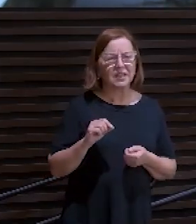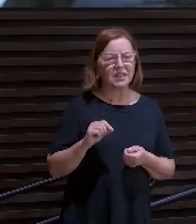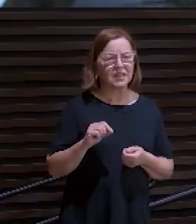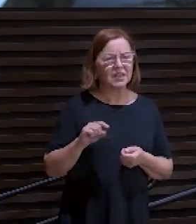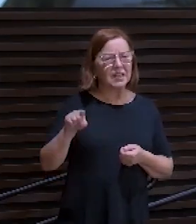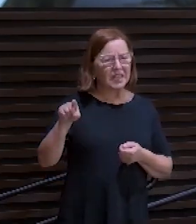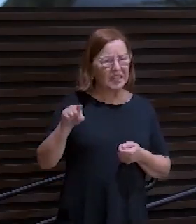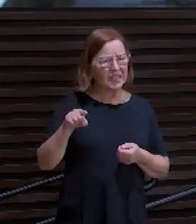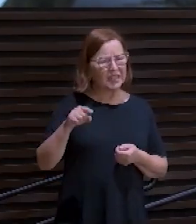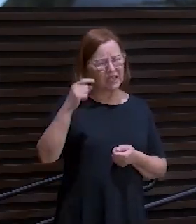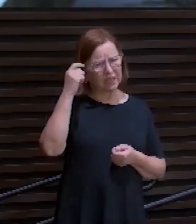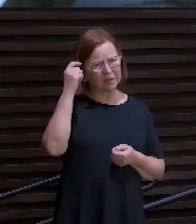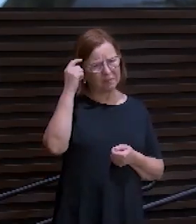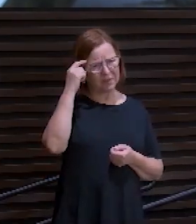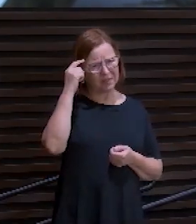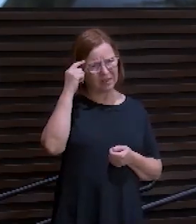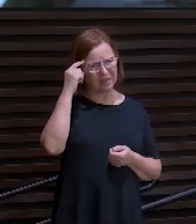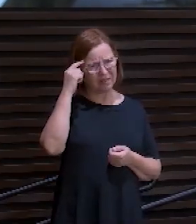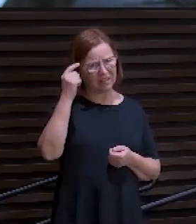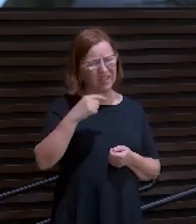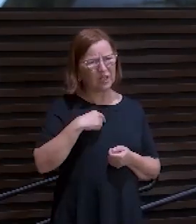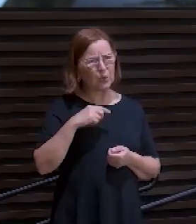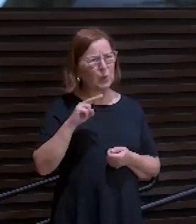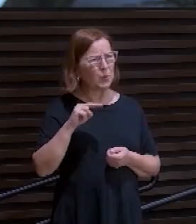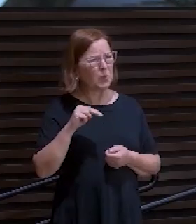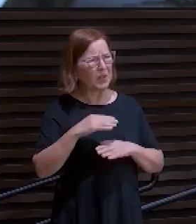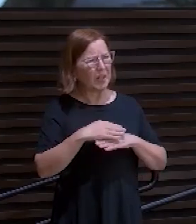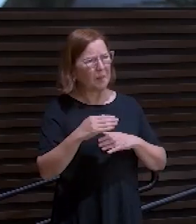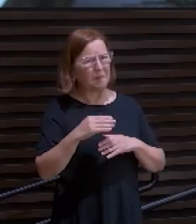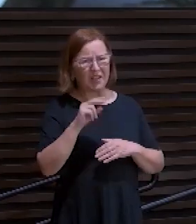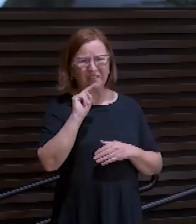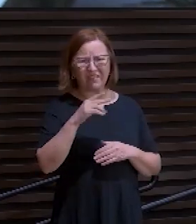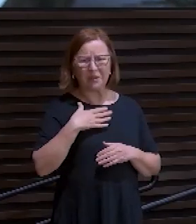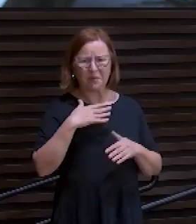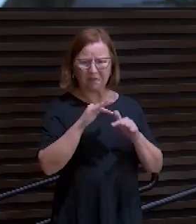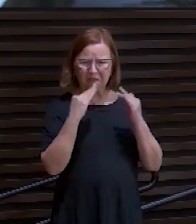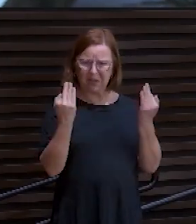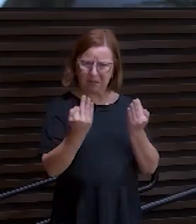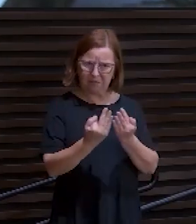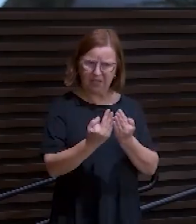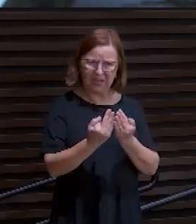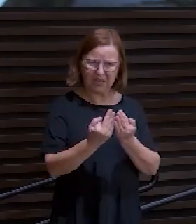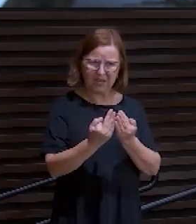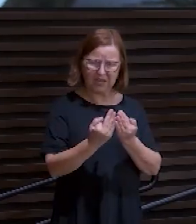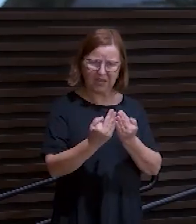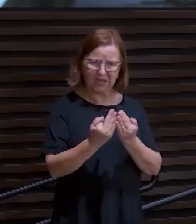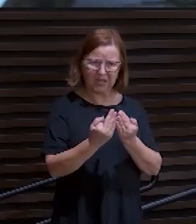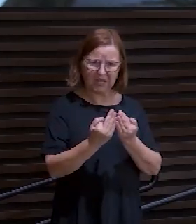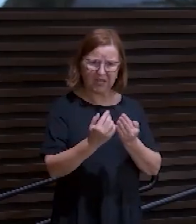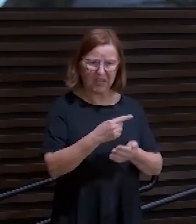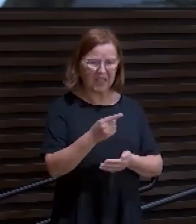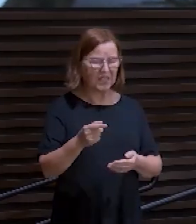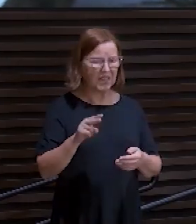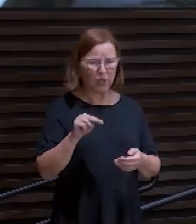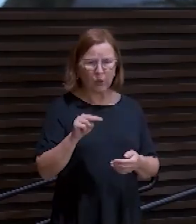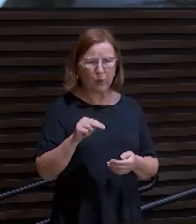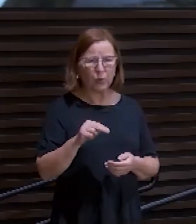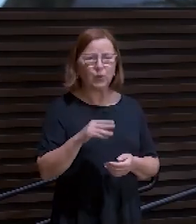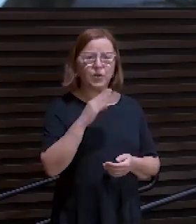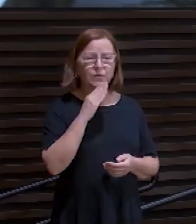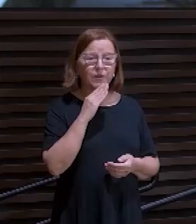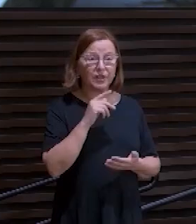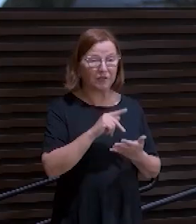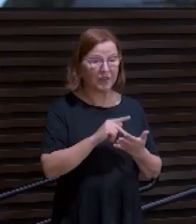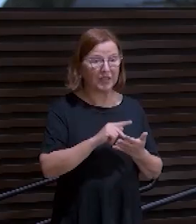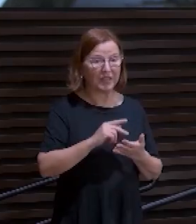Eu nunca mais vou ver minha família. E eles nunca vão conhecer o verdadeiro Deus. Quando